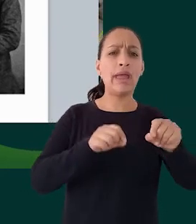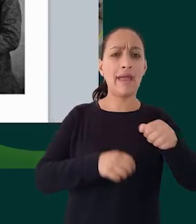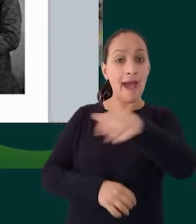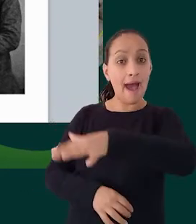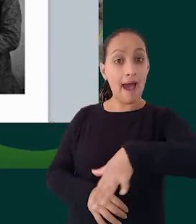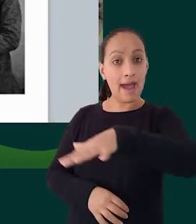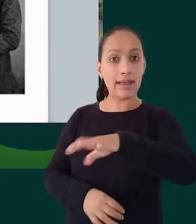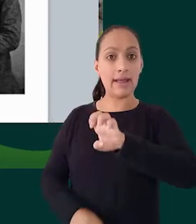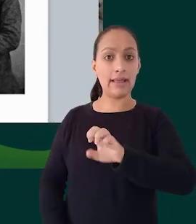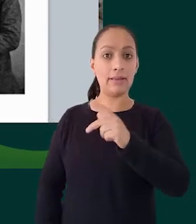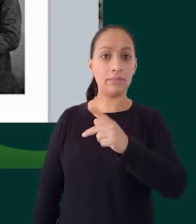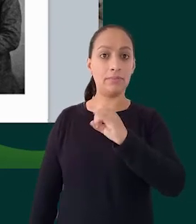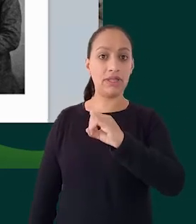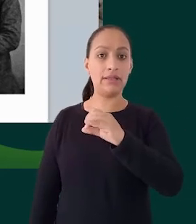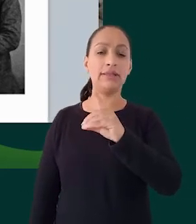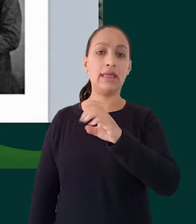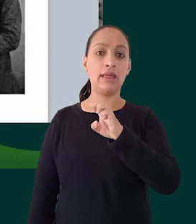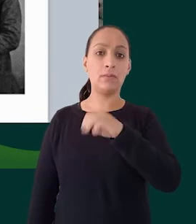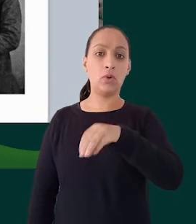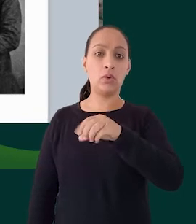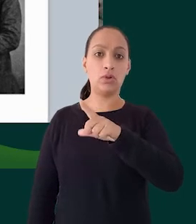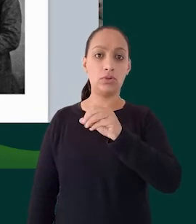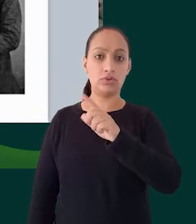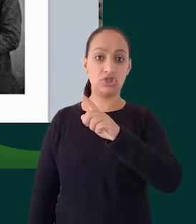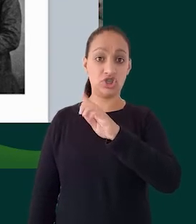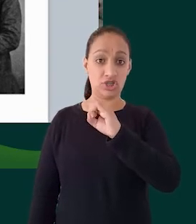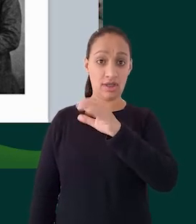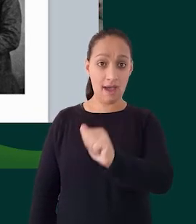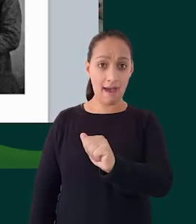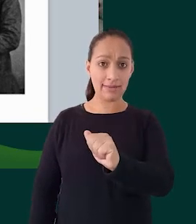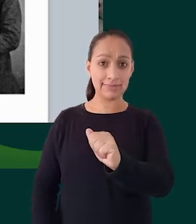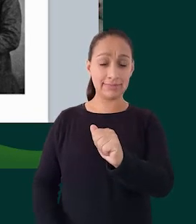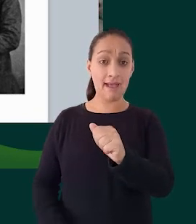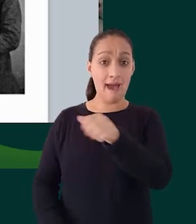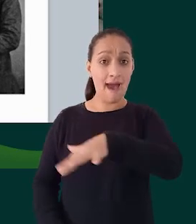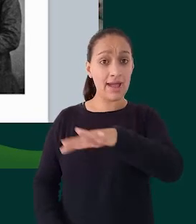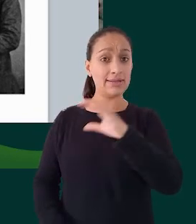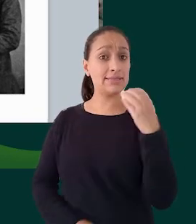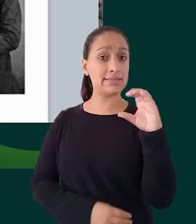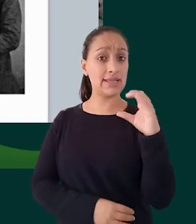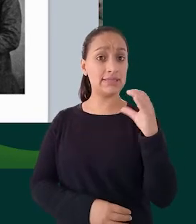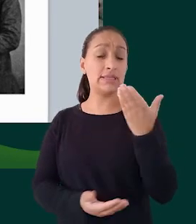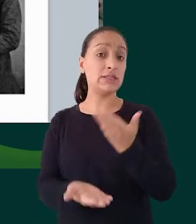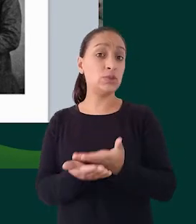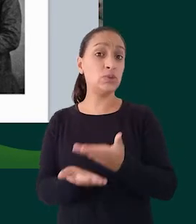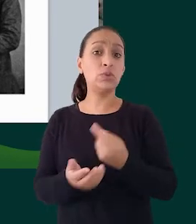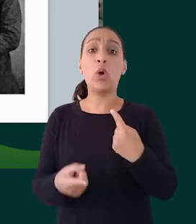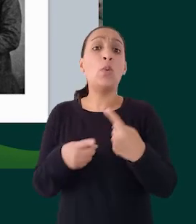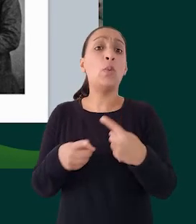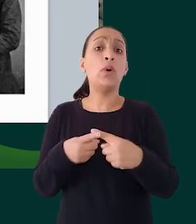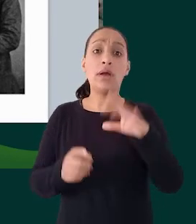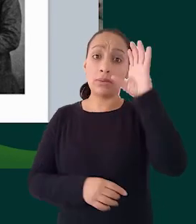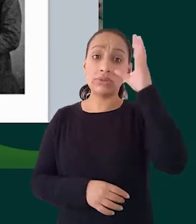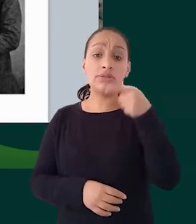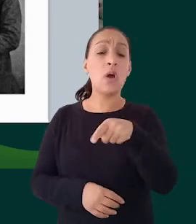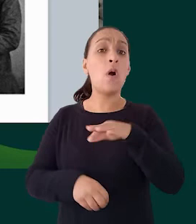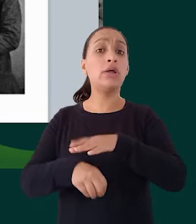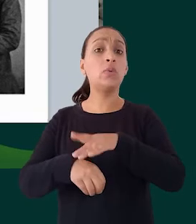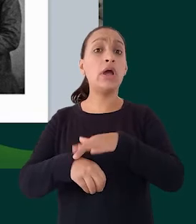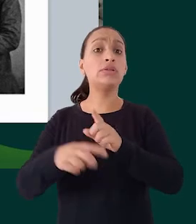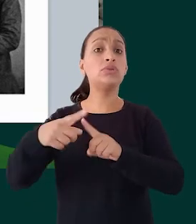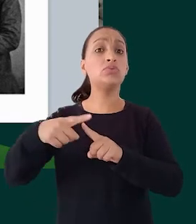causas e consequências da propagação de doenças, né? E esse cara, à época dele, né,